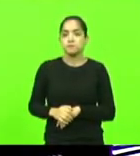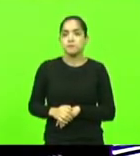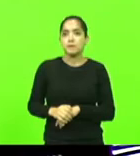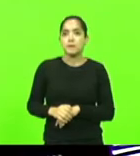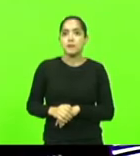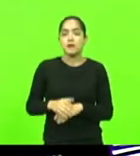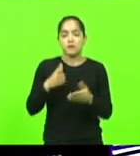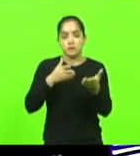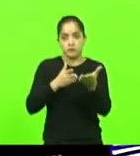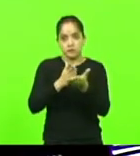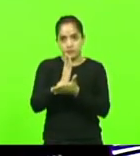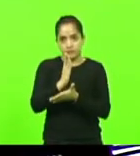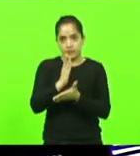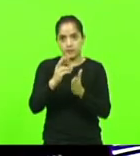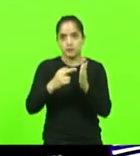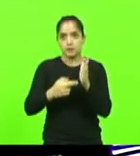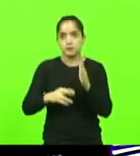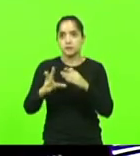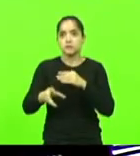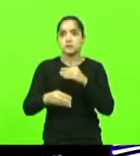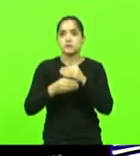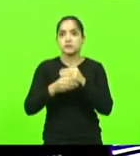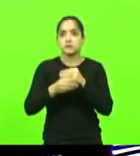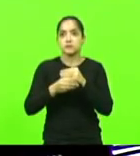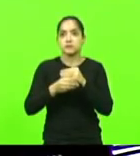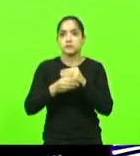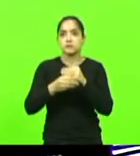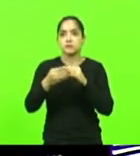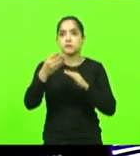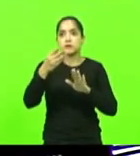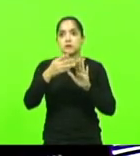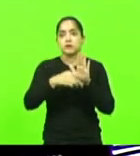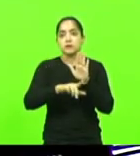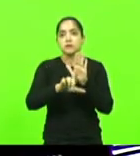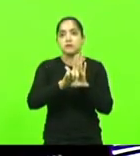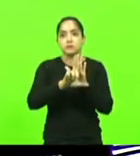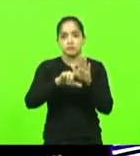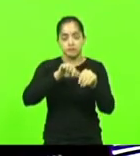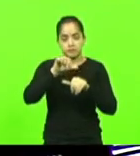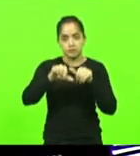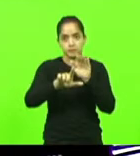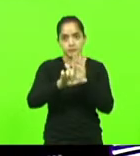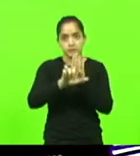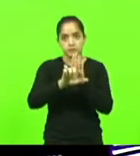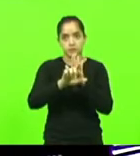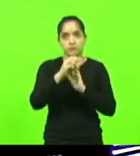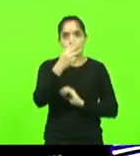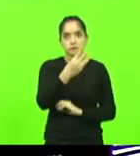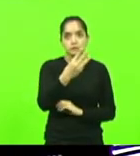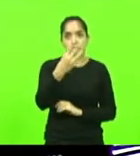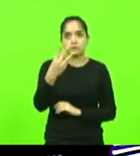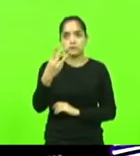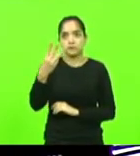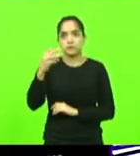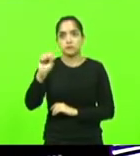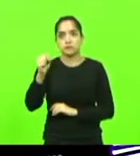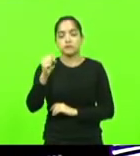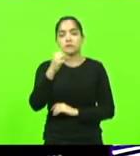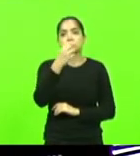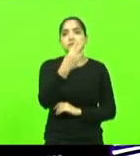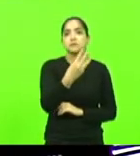Foram aprovadas as redações finais aradas aos projetos de conversão em lei da medida provisória 238, 242 e